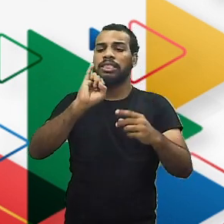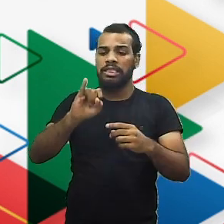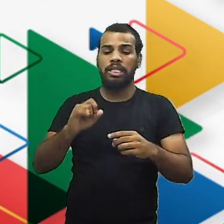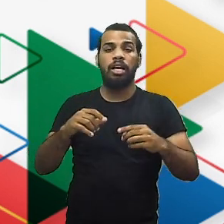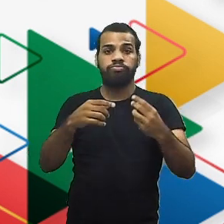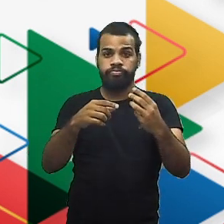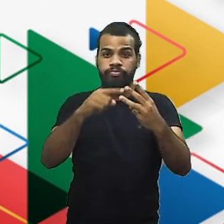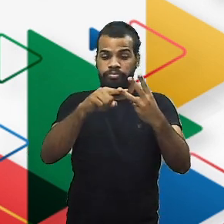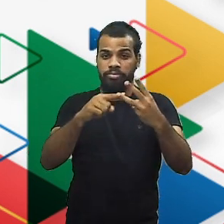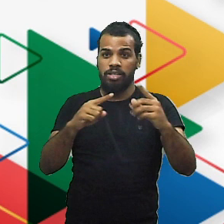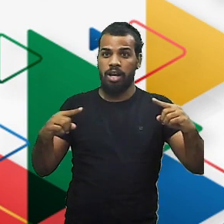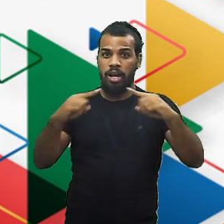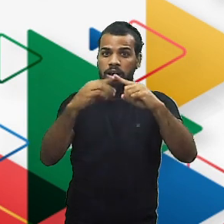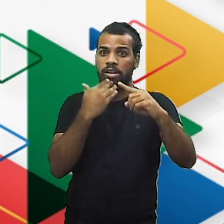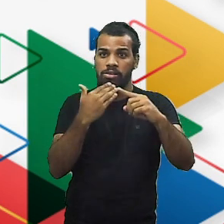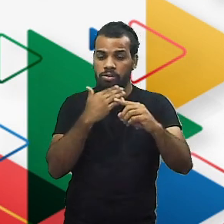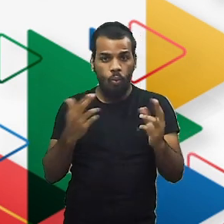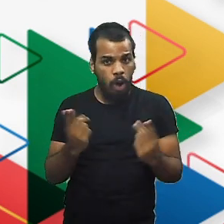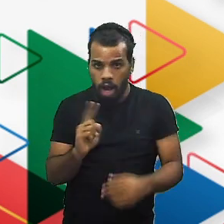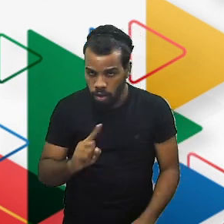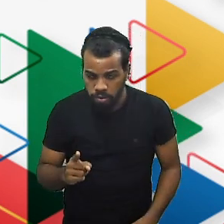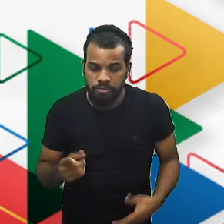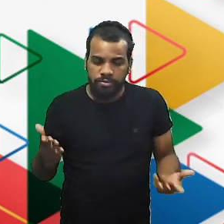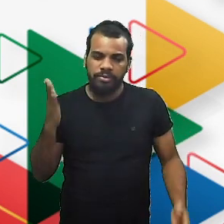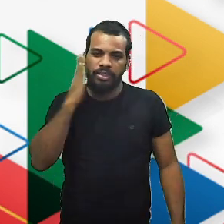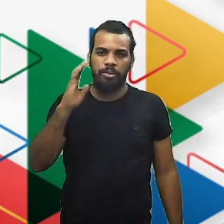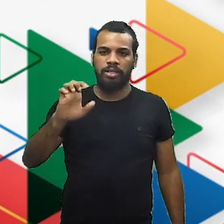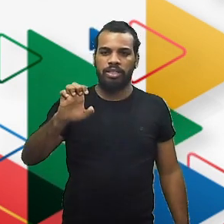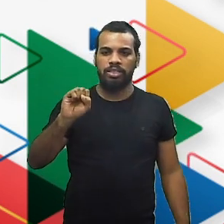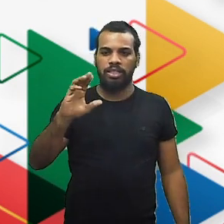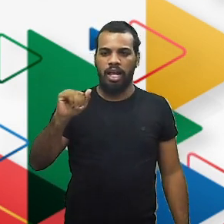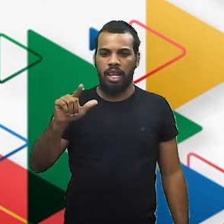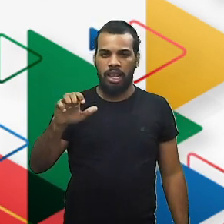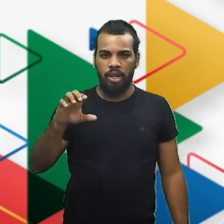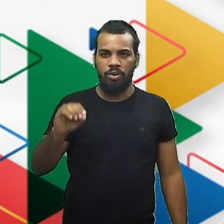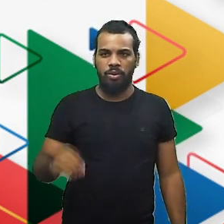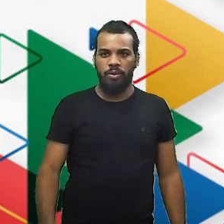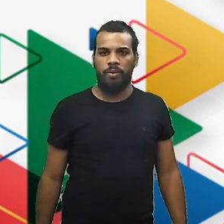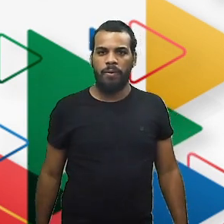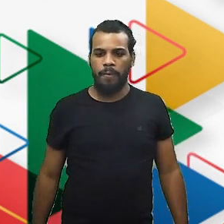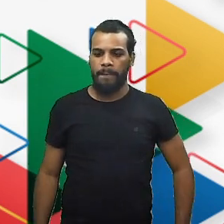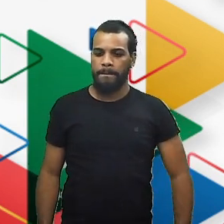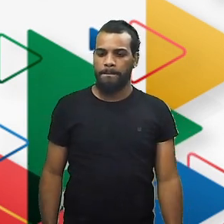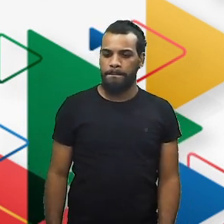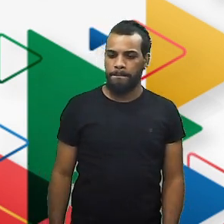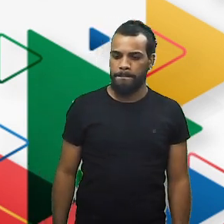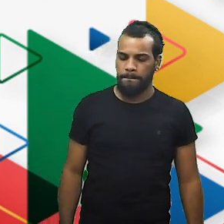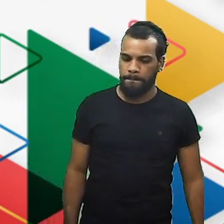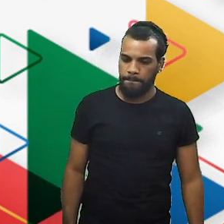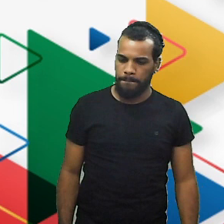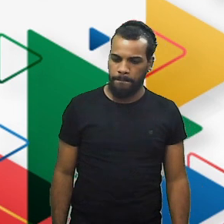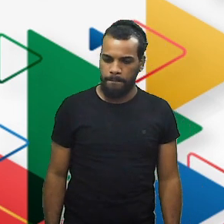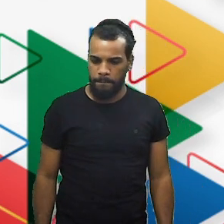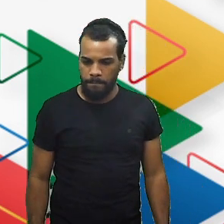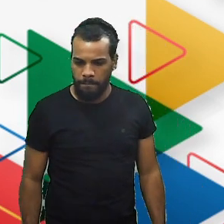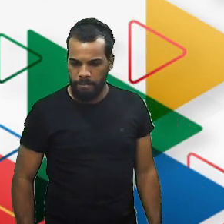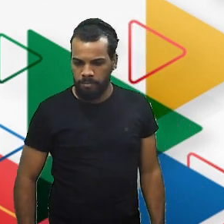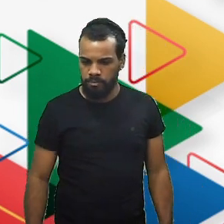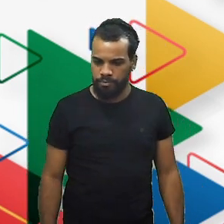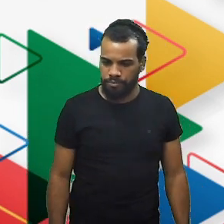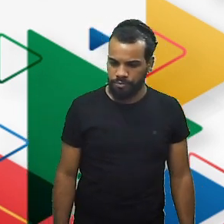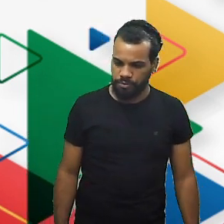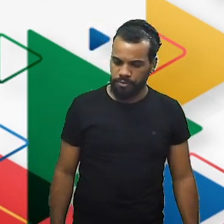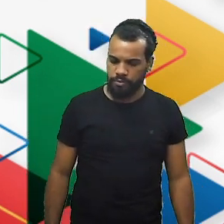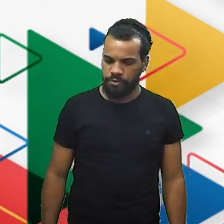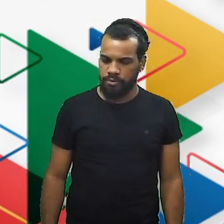que o triângulo é escaleno, beleza? Show de bola? Essa questãozinha 5 fica para vocês. Eu tenho aqui uma outra questão